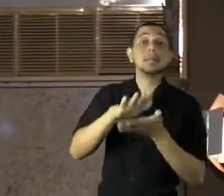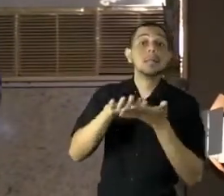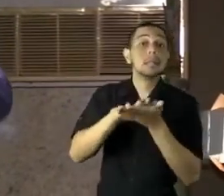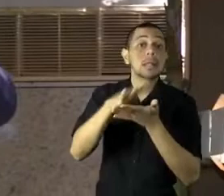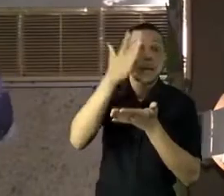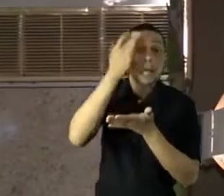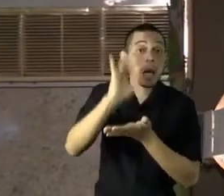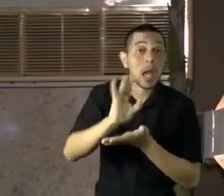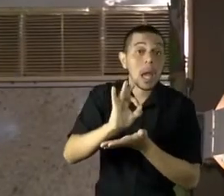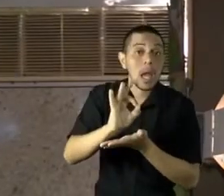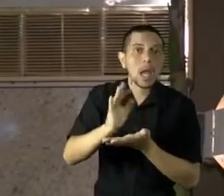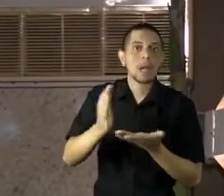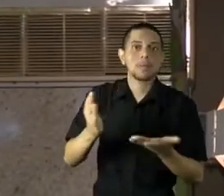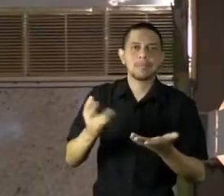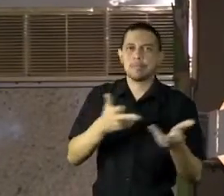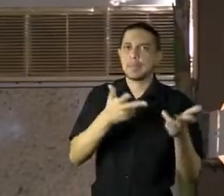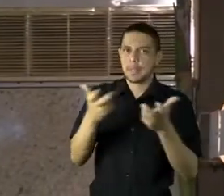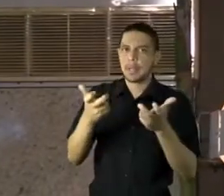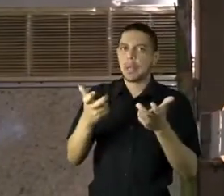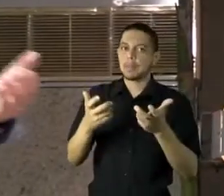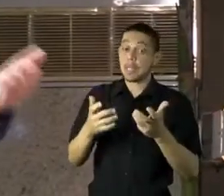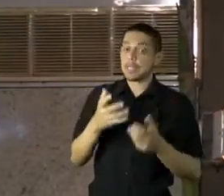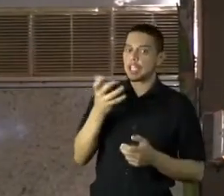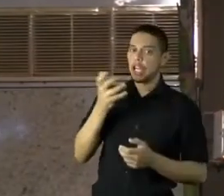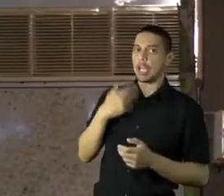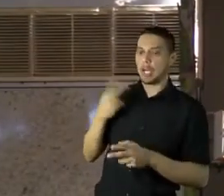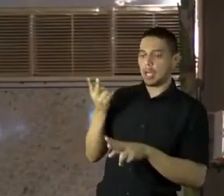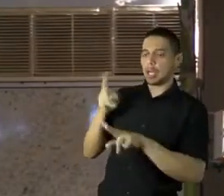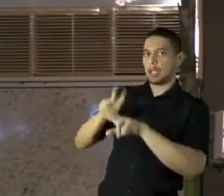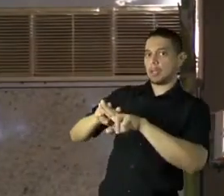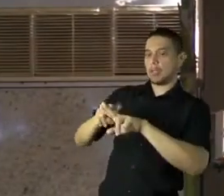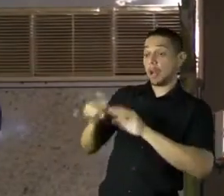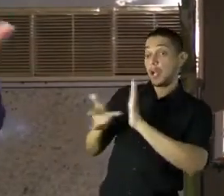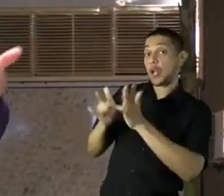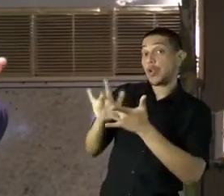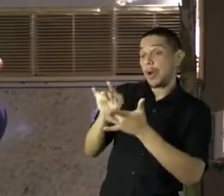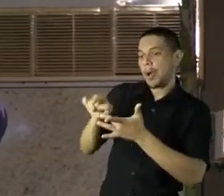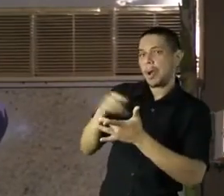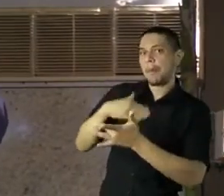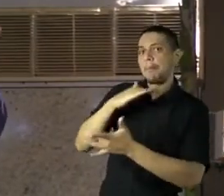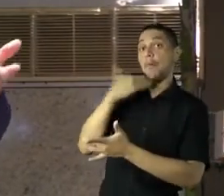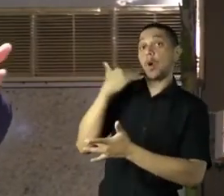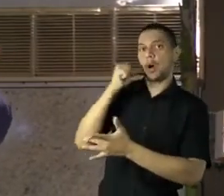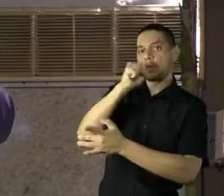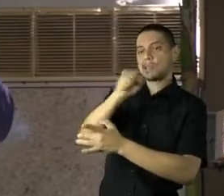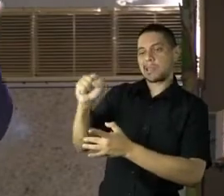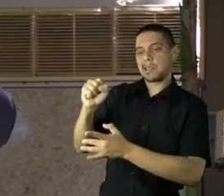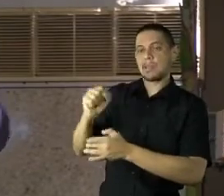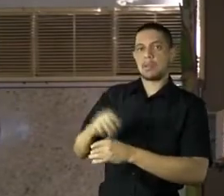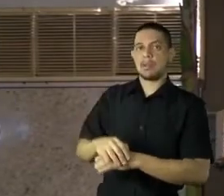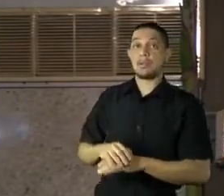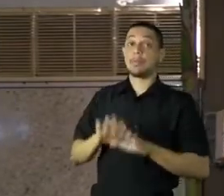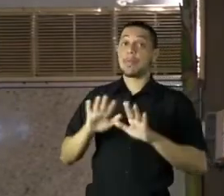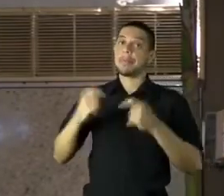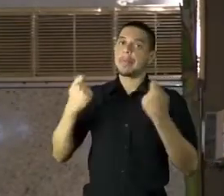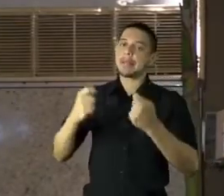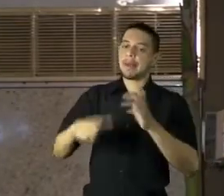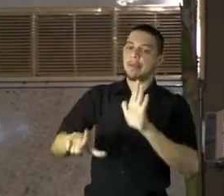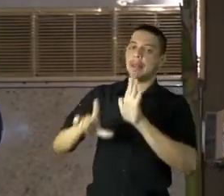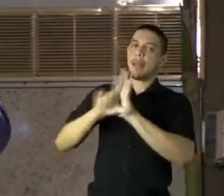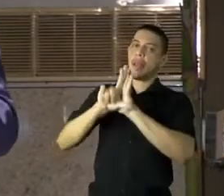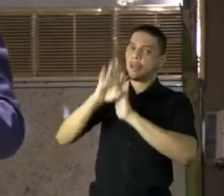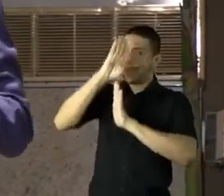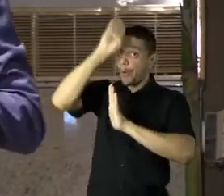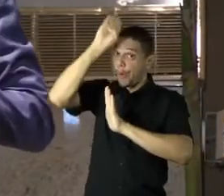e se está claríssimo aqui mas eles precisavam de um respaldo né do governo das leis e assim por diante